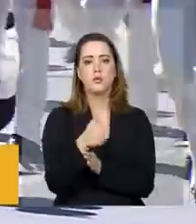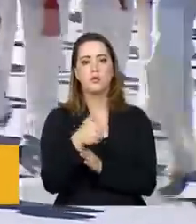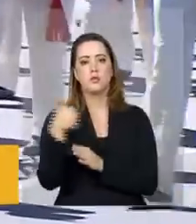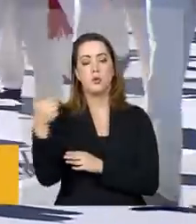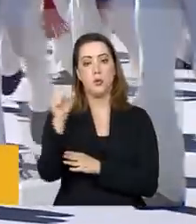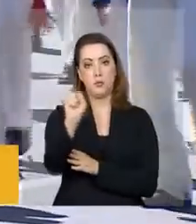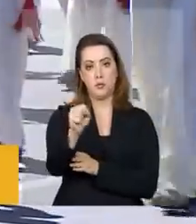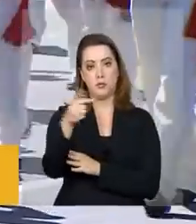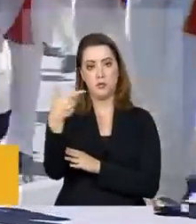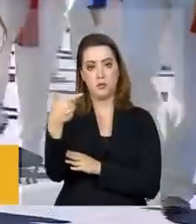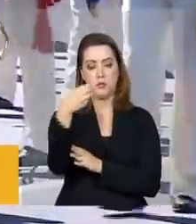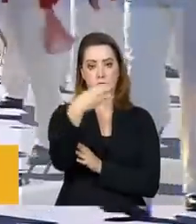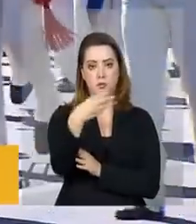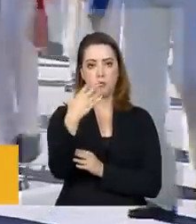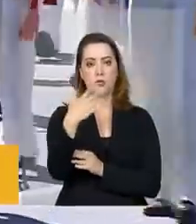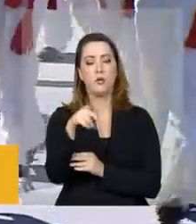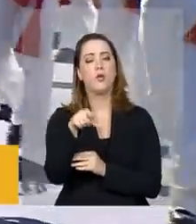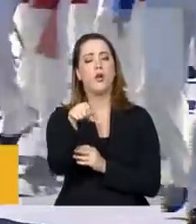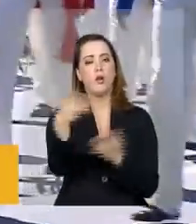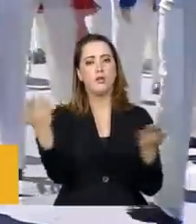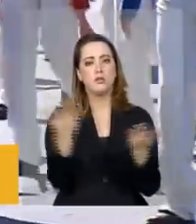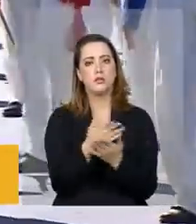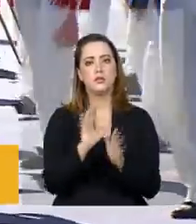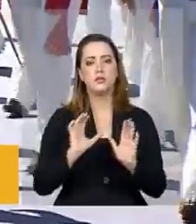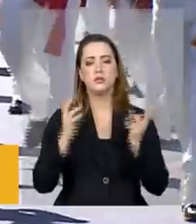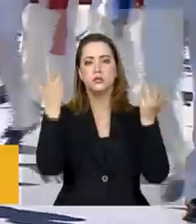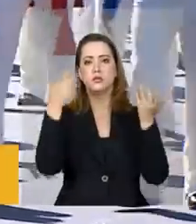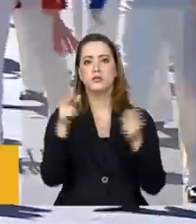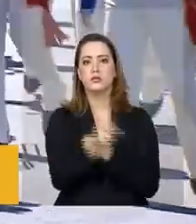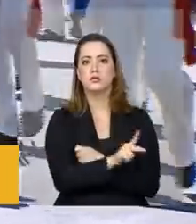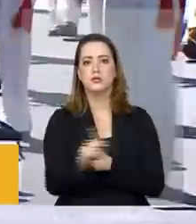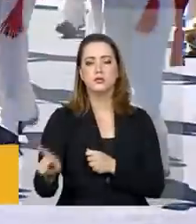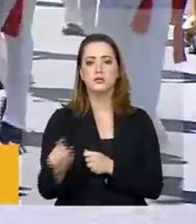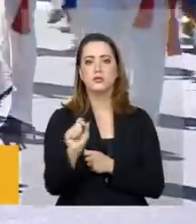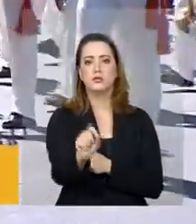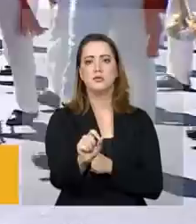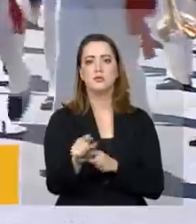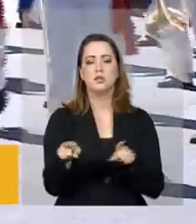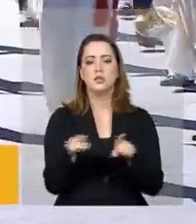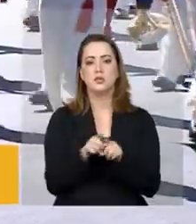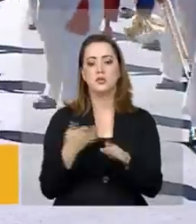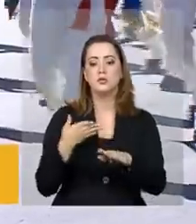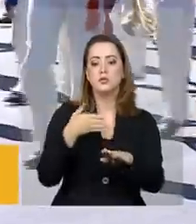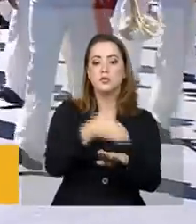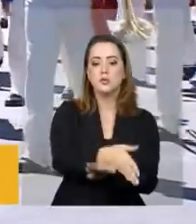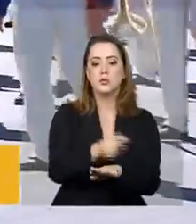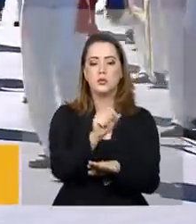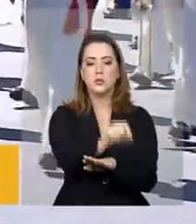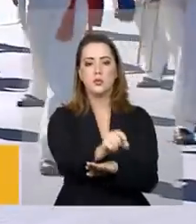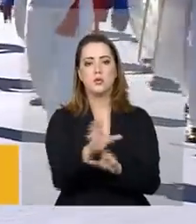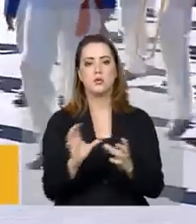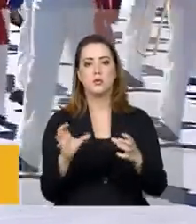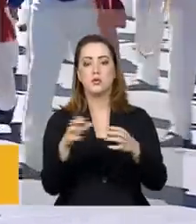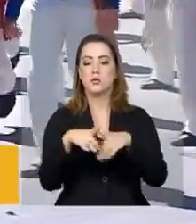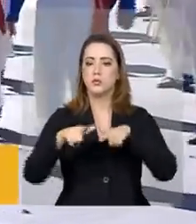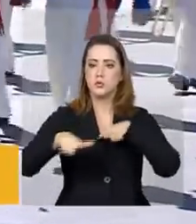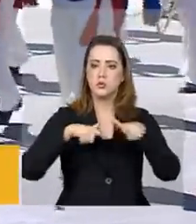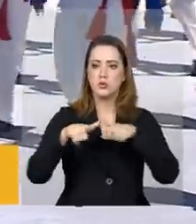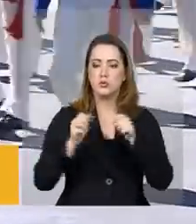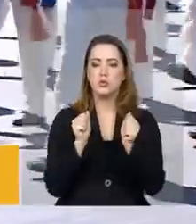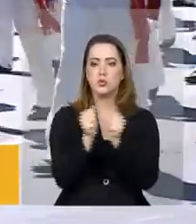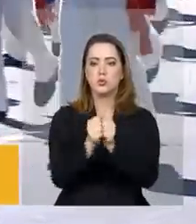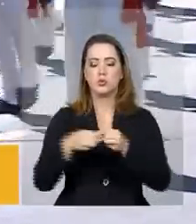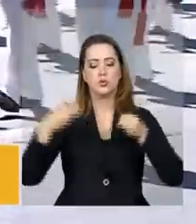1823. Atende o cerimonial da Presidência da República, participa de atividades junto ao Ministério da